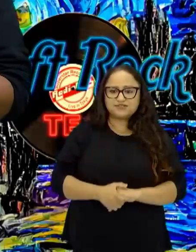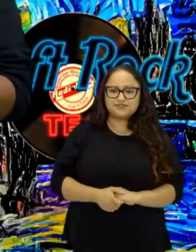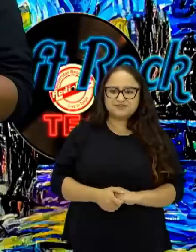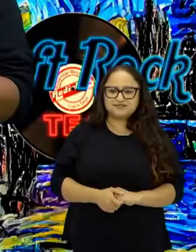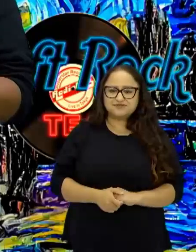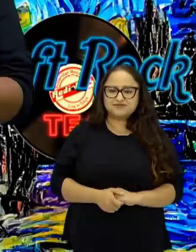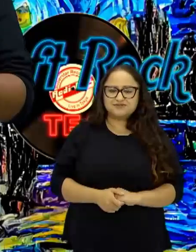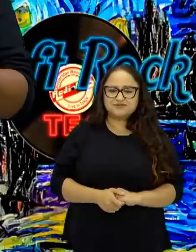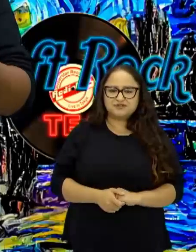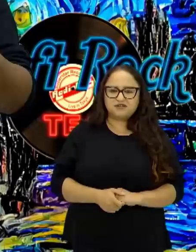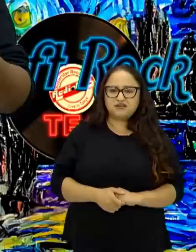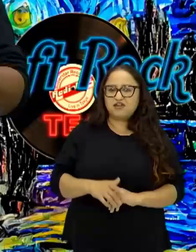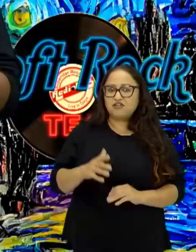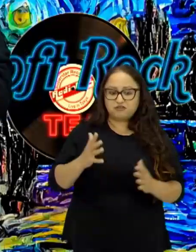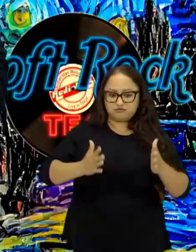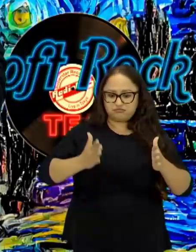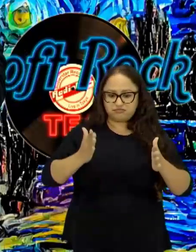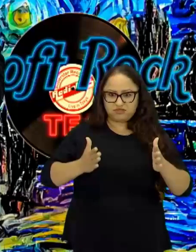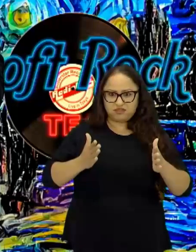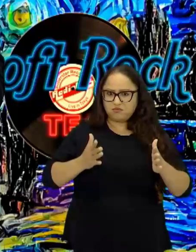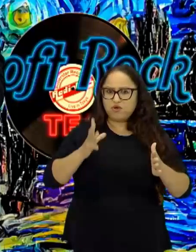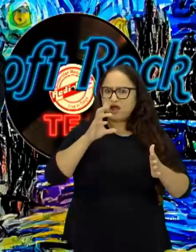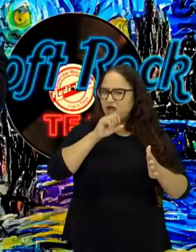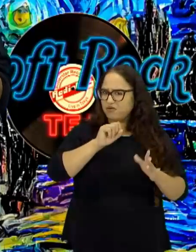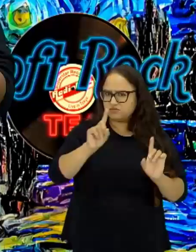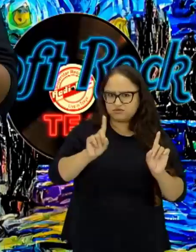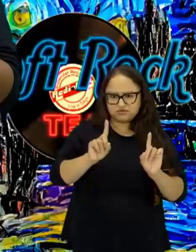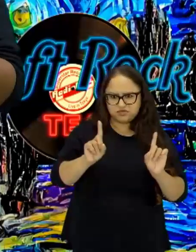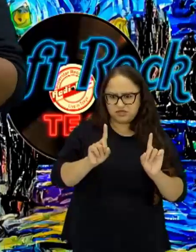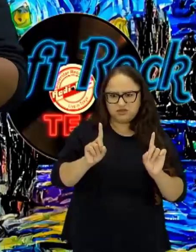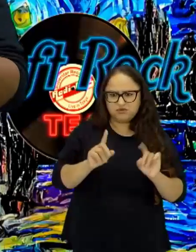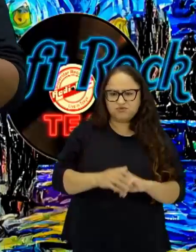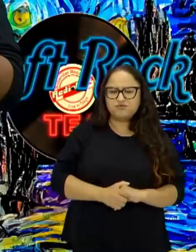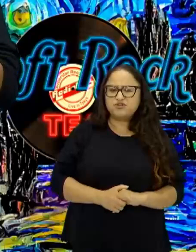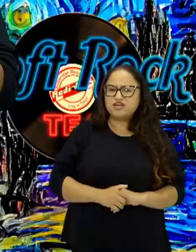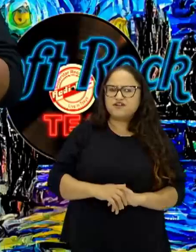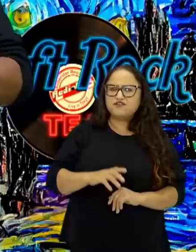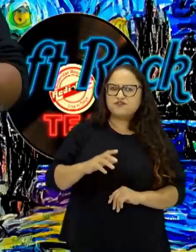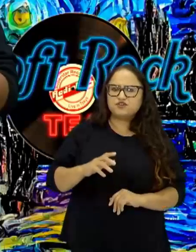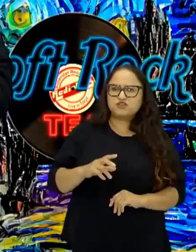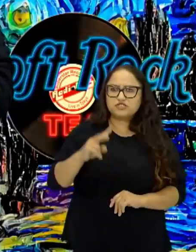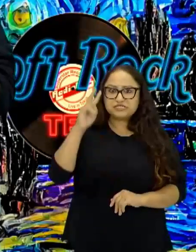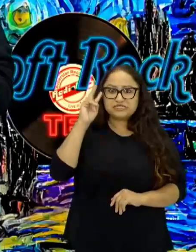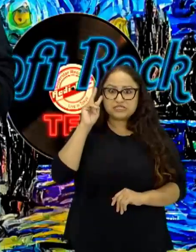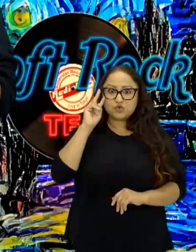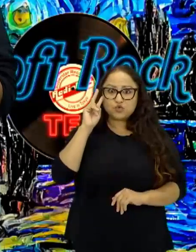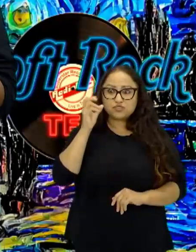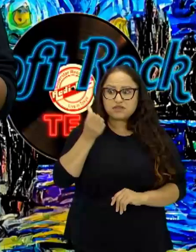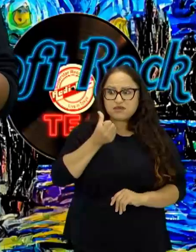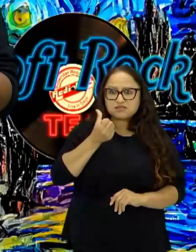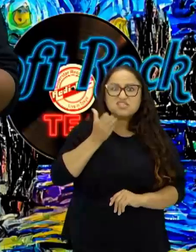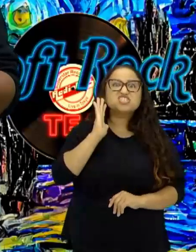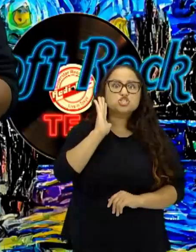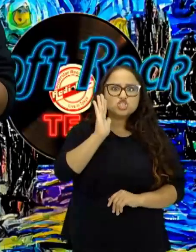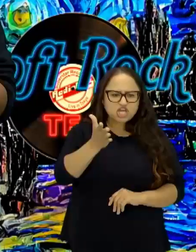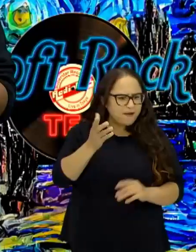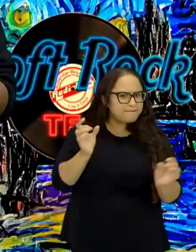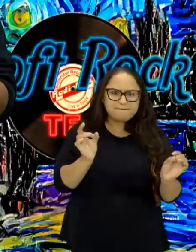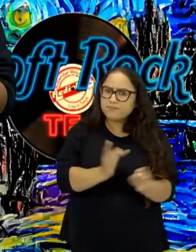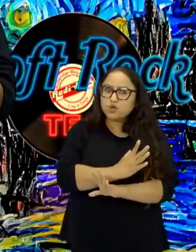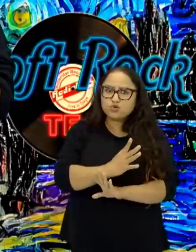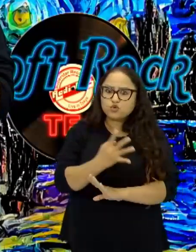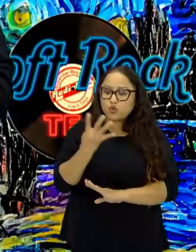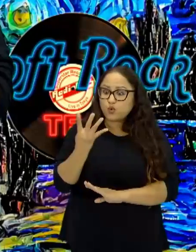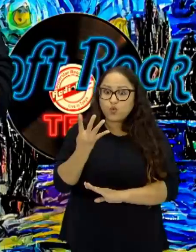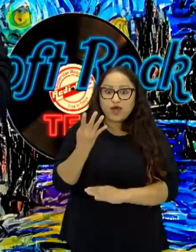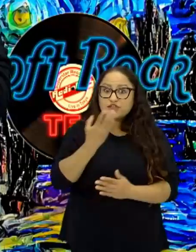foi com aquele prazo enorme que a gente dava na sala de aula, não. Eu falei para eles, tipo, numa segunda, na sexta-feira já estava na mão. 4 estudantes